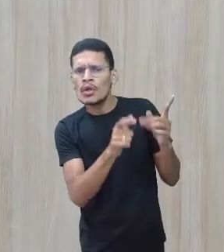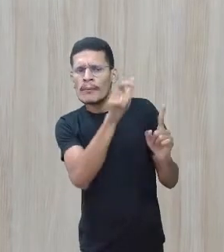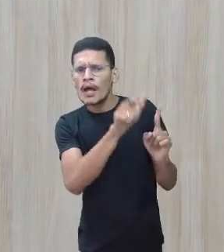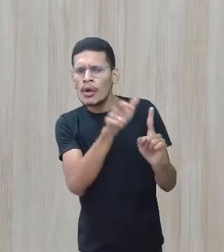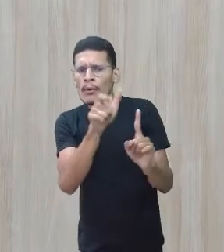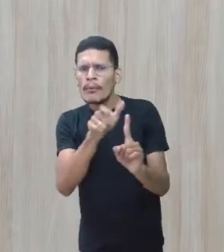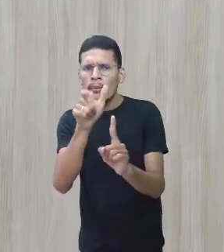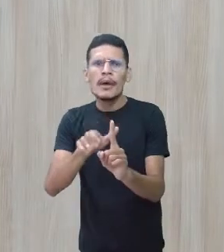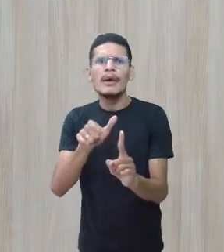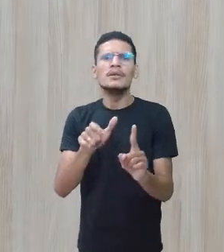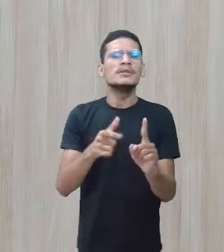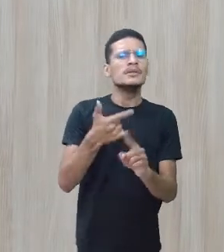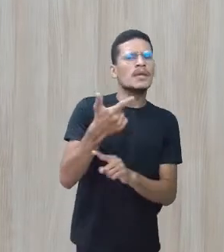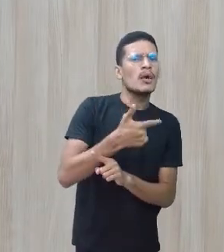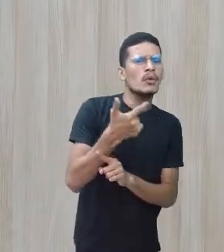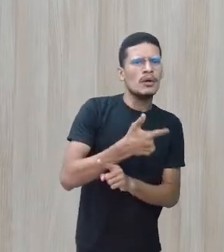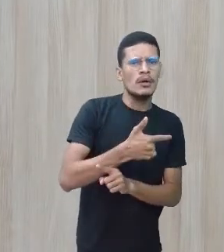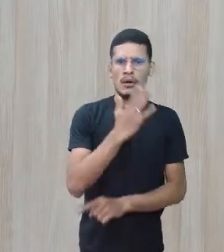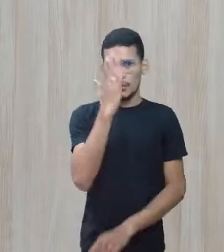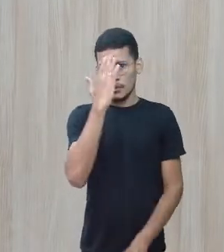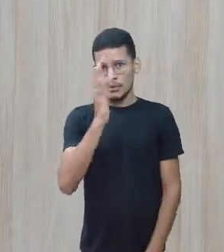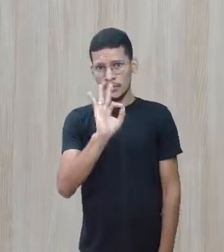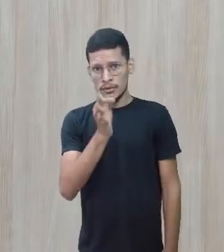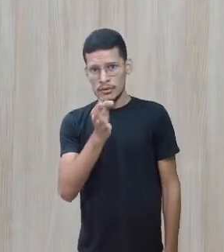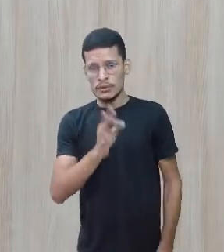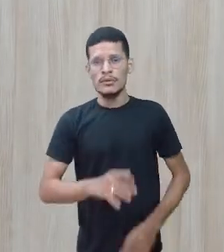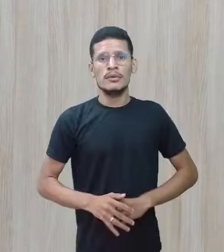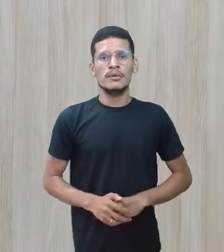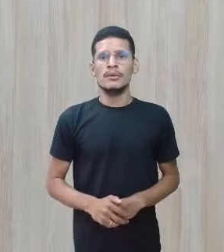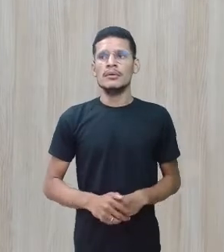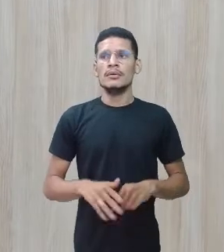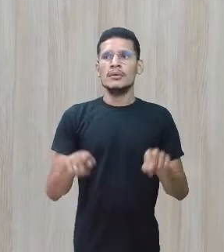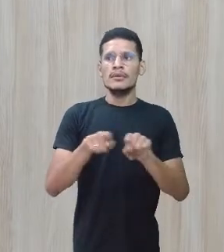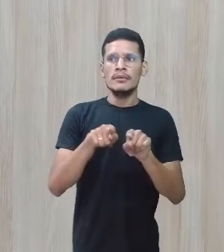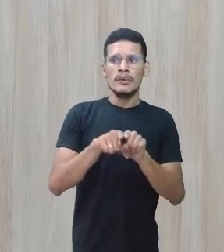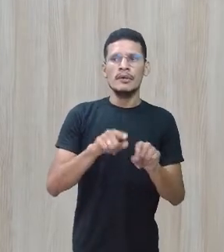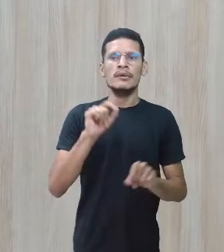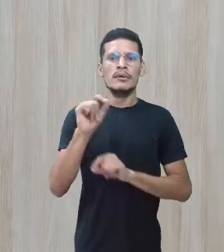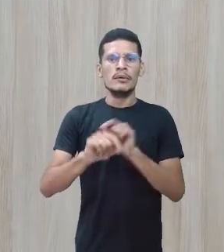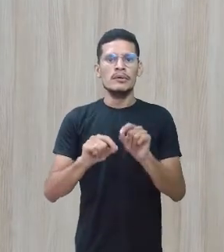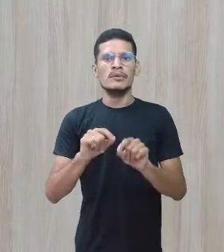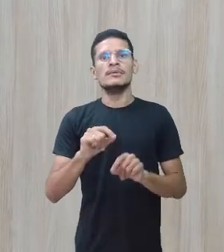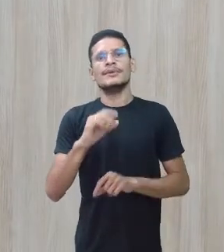personagens como secundários, como